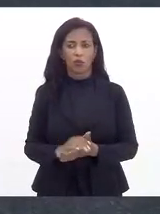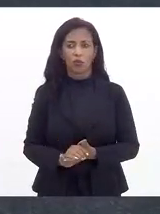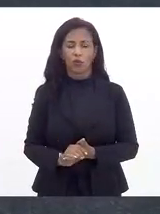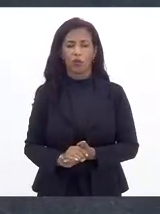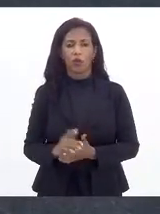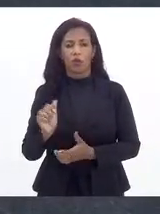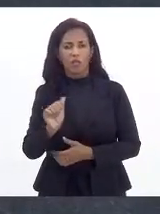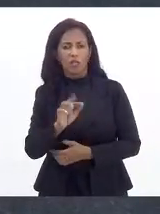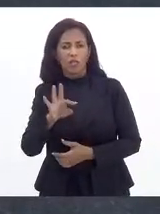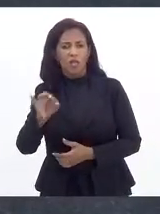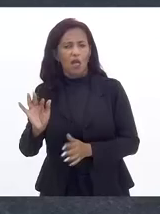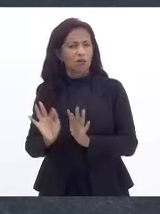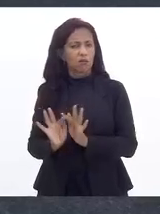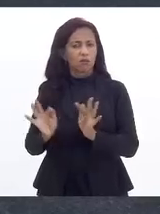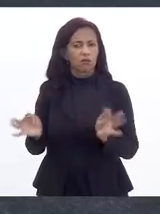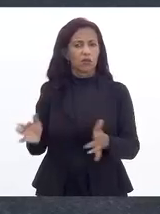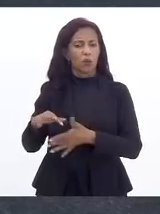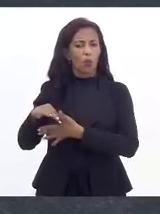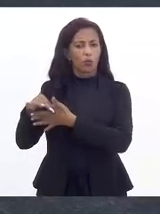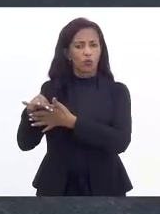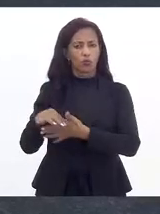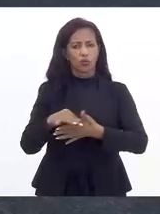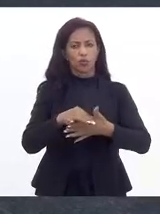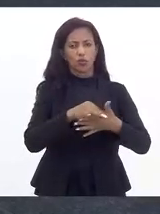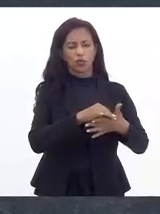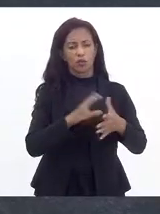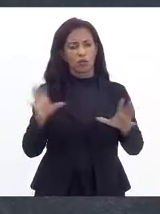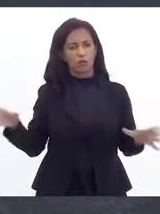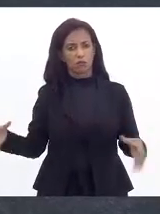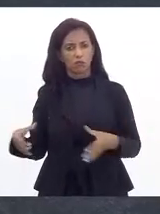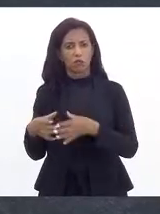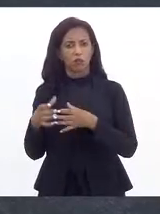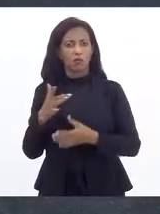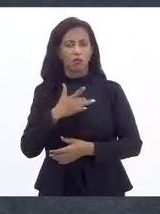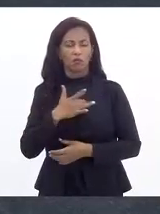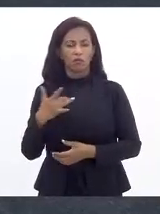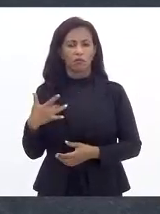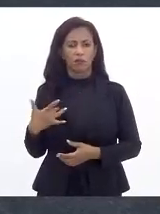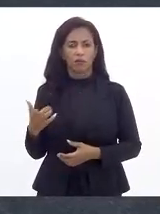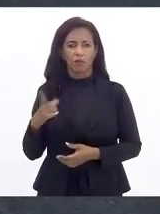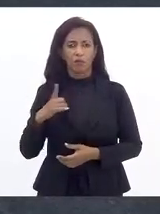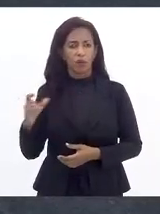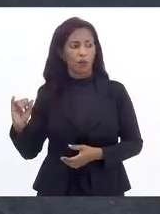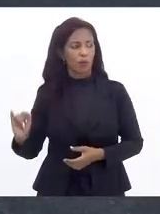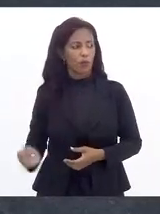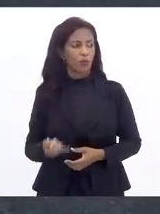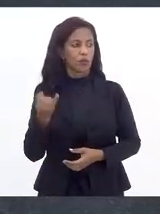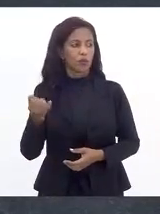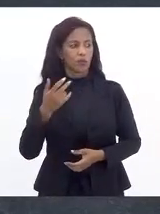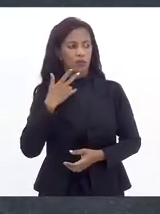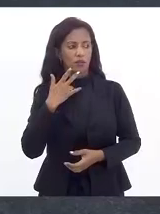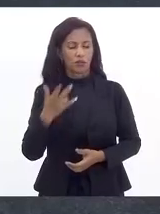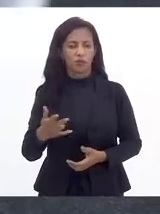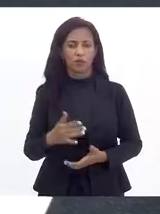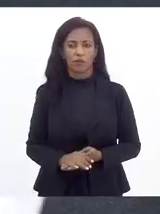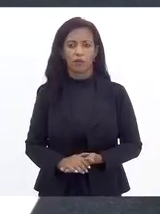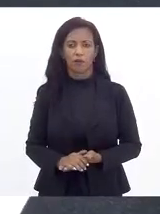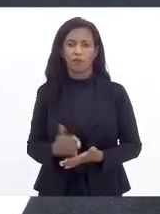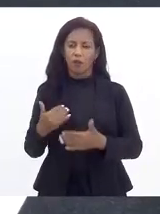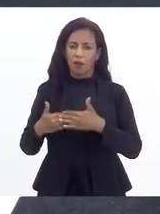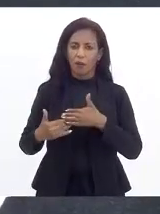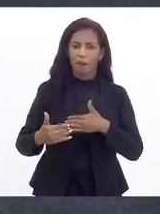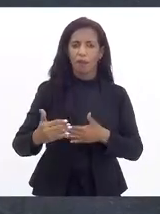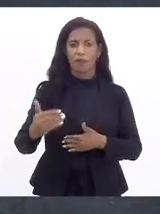tão simbólico, com os representantes que estarão lá da área da saúde, ter a oportunidade de dizer, passei por